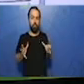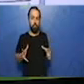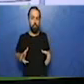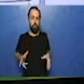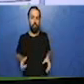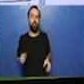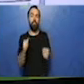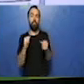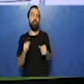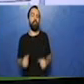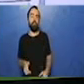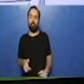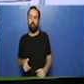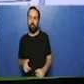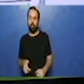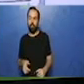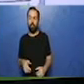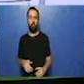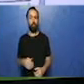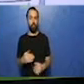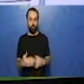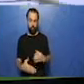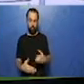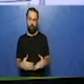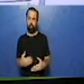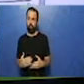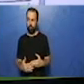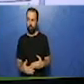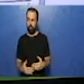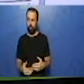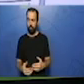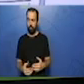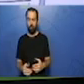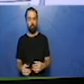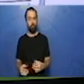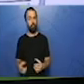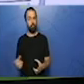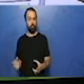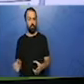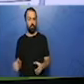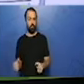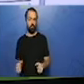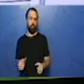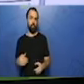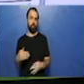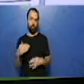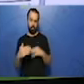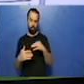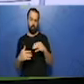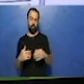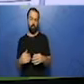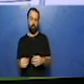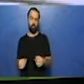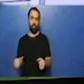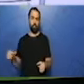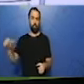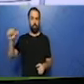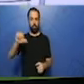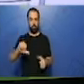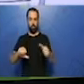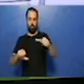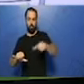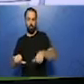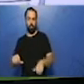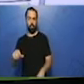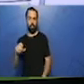ainda precisa passar por um outro tratamento, que é quando ela recebe o cloro e o flúor, que tem a função, no